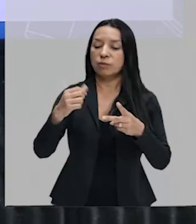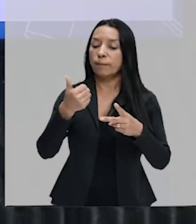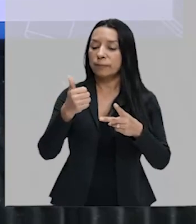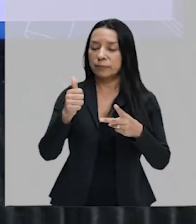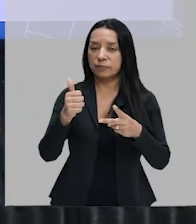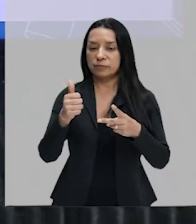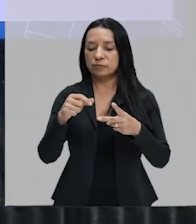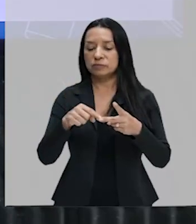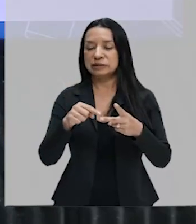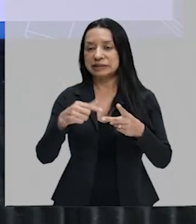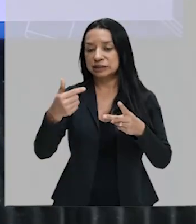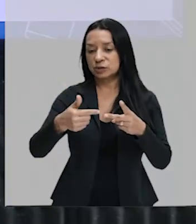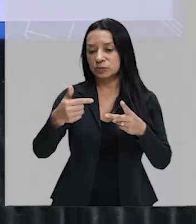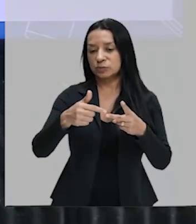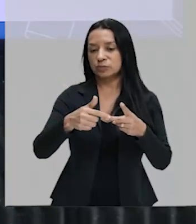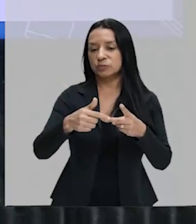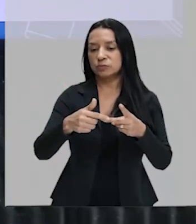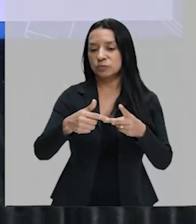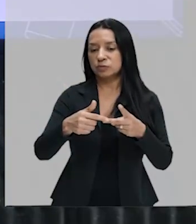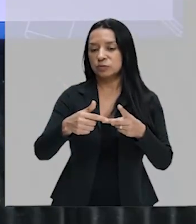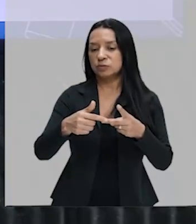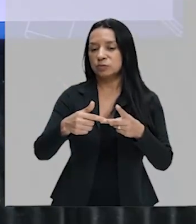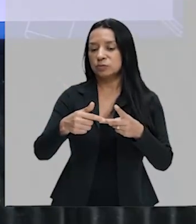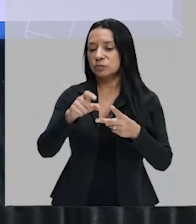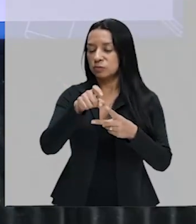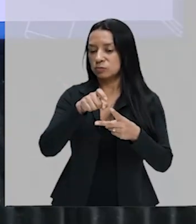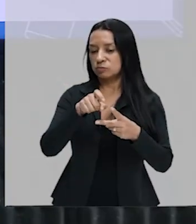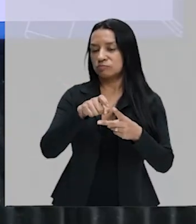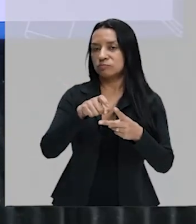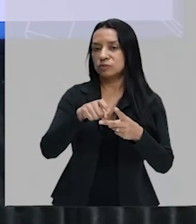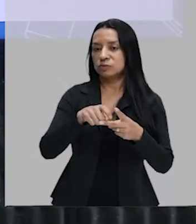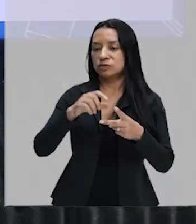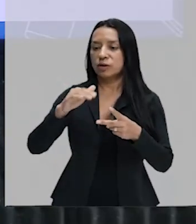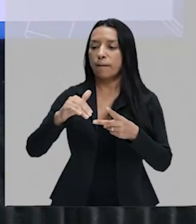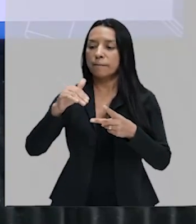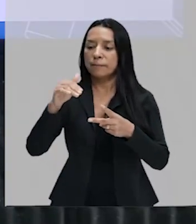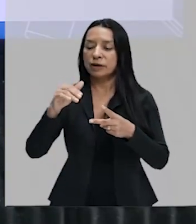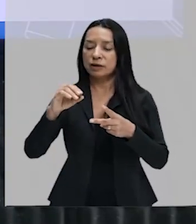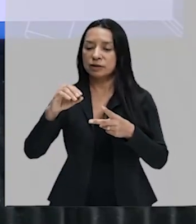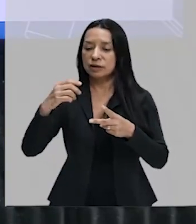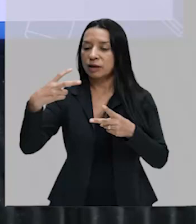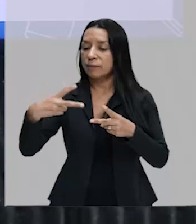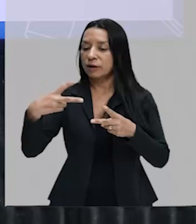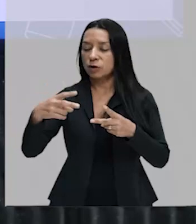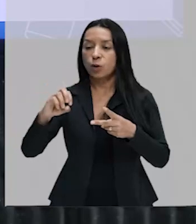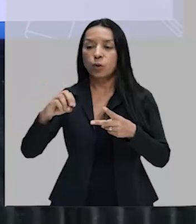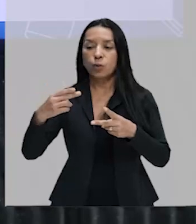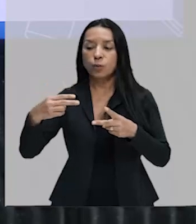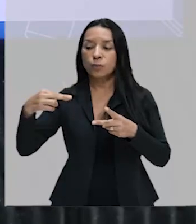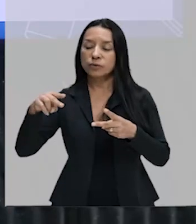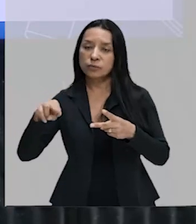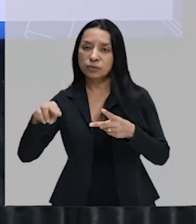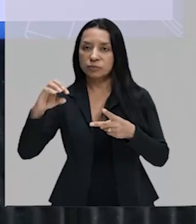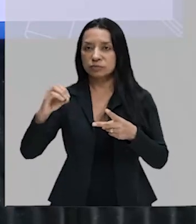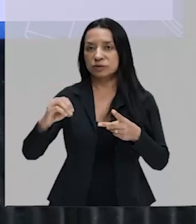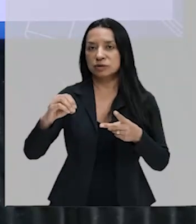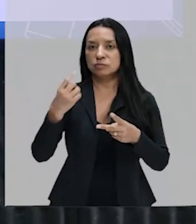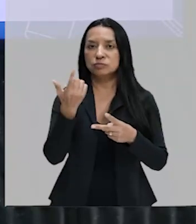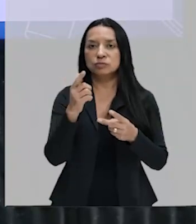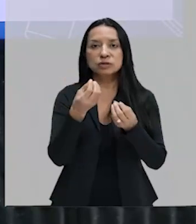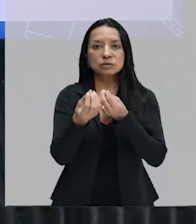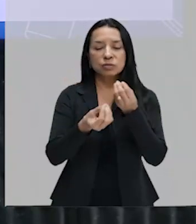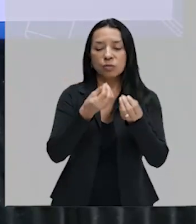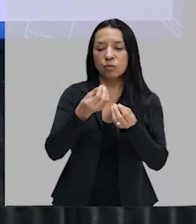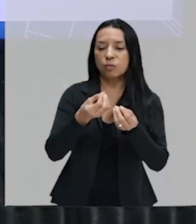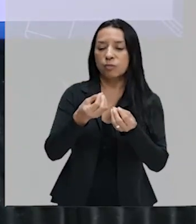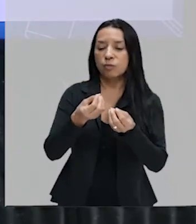A segunda condição, esse mesmo número, ele é maior ou igual a zero. Então, gente, não tem como, né? Ou